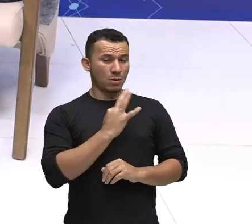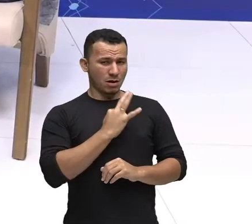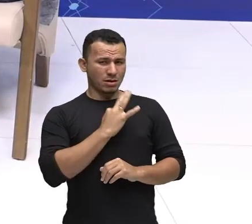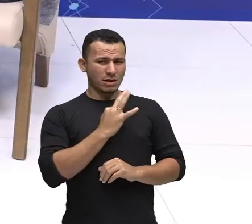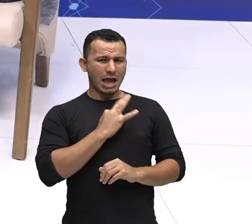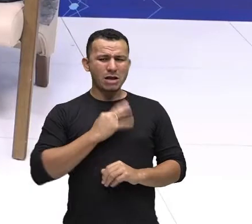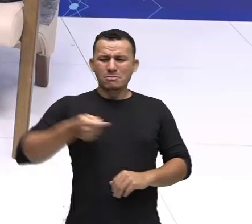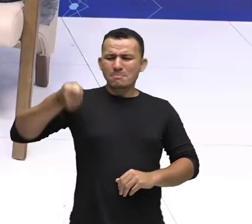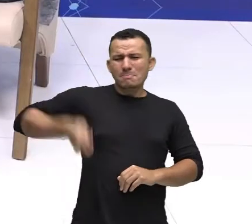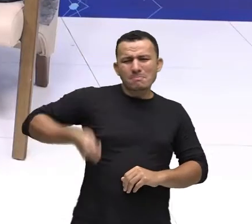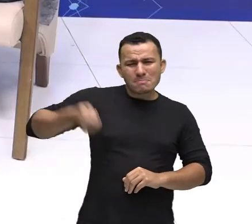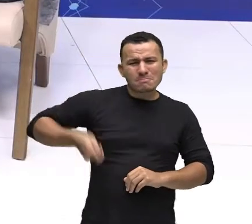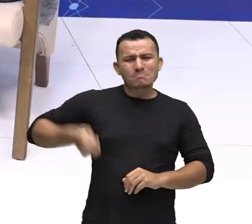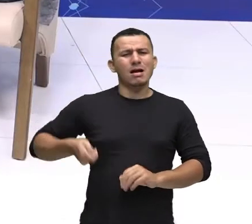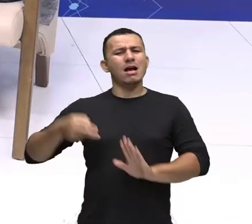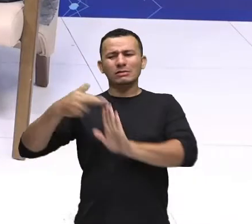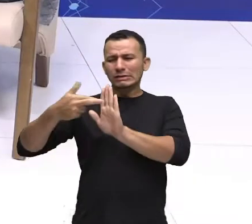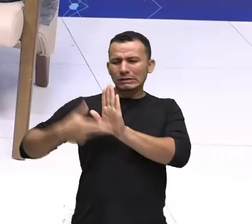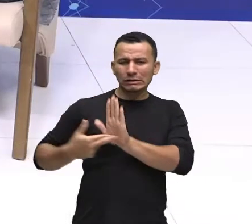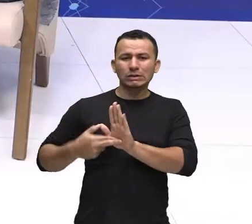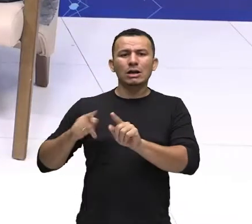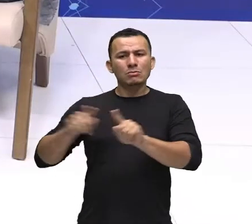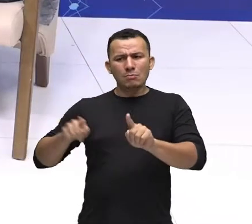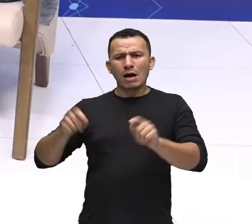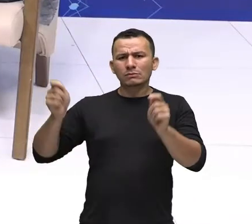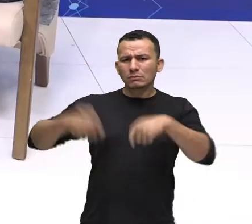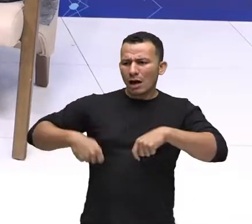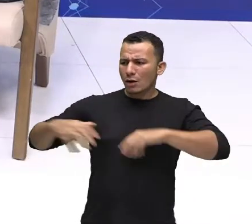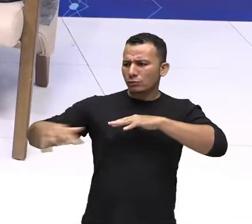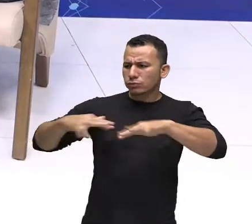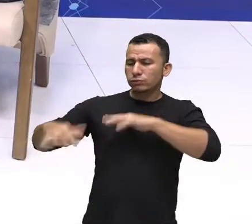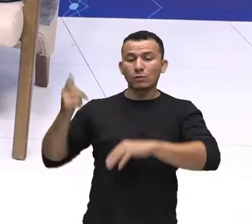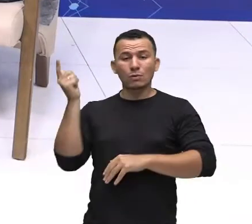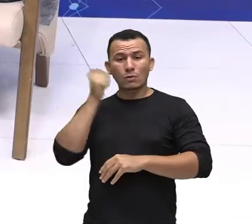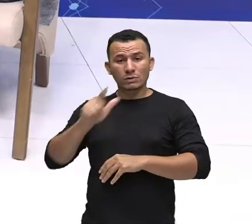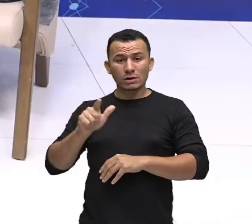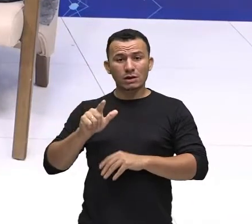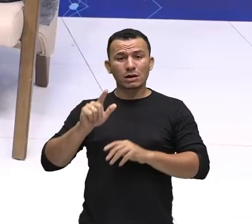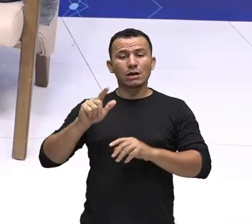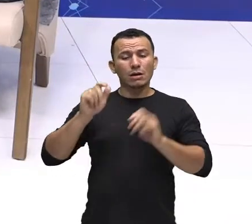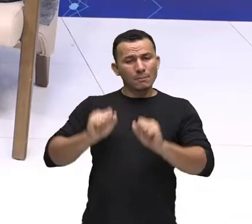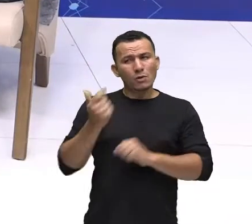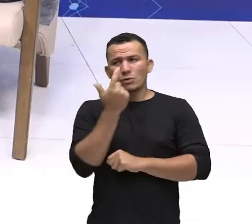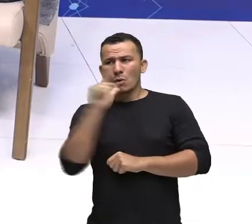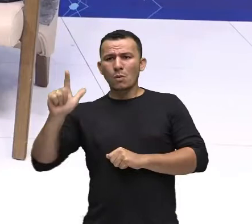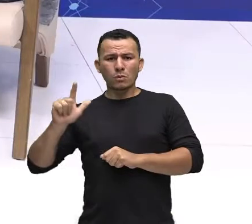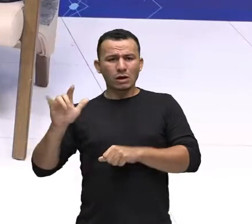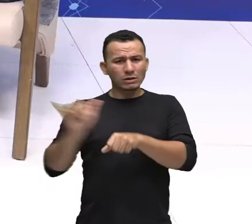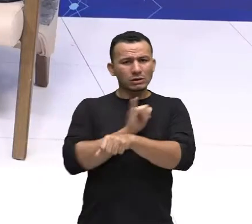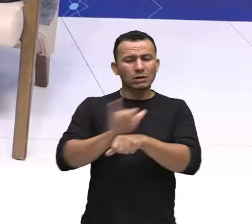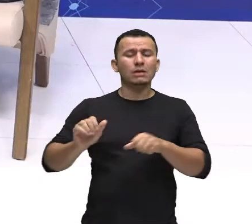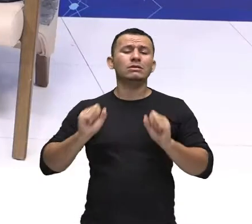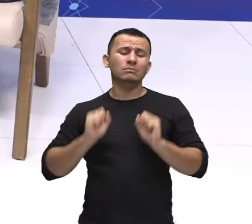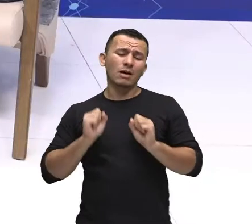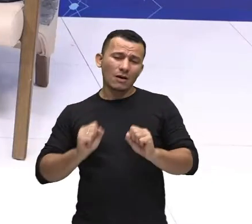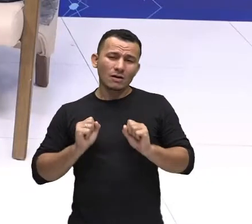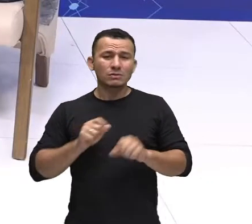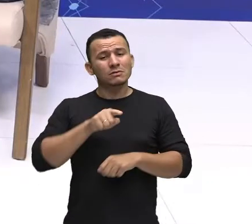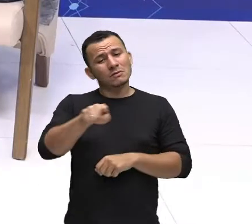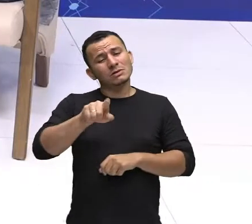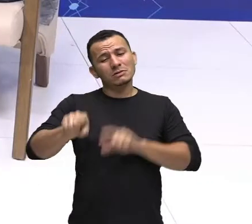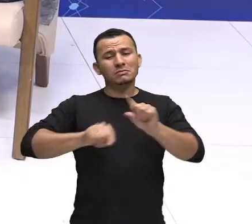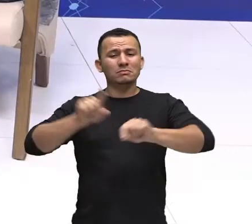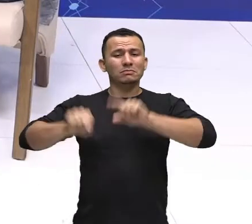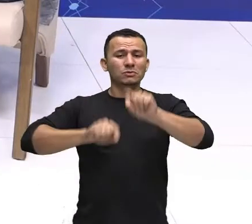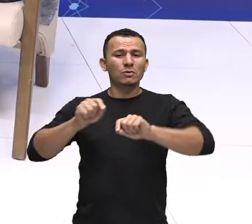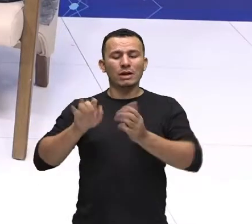era dura, era severa, era rígida, mas funcionava, mas poderia ser de uma outra forma, você ia escolher os elementos que você